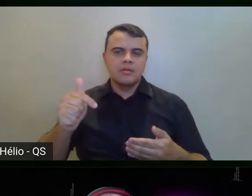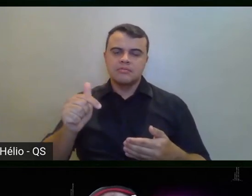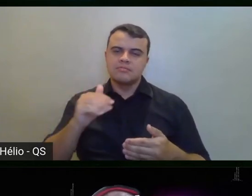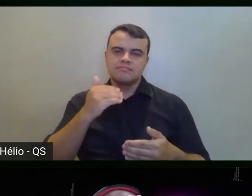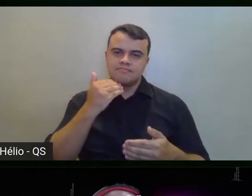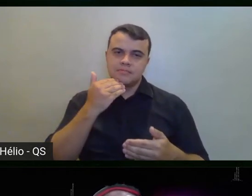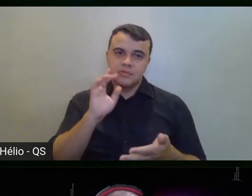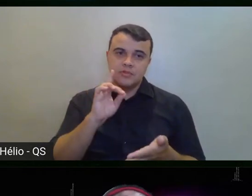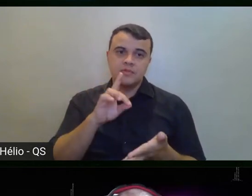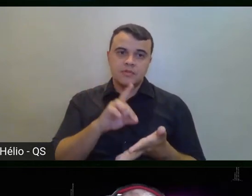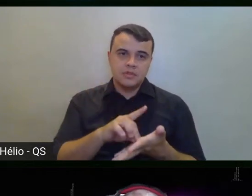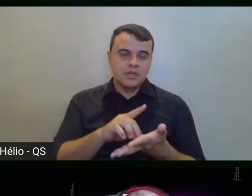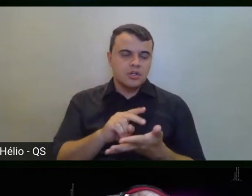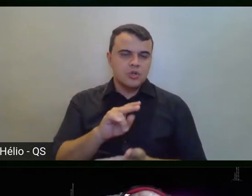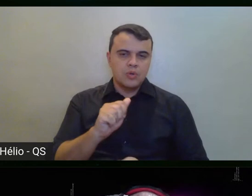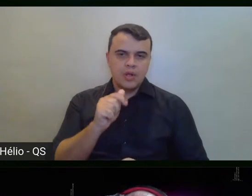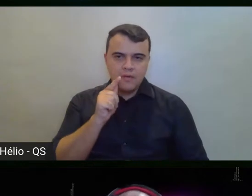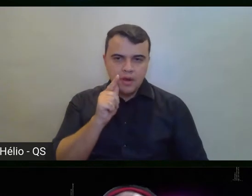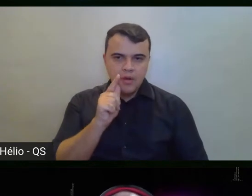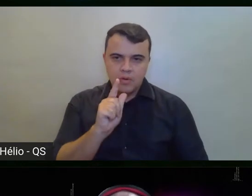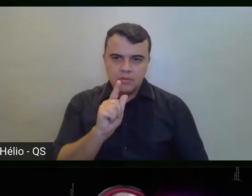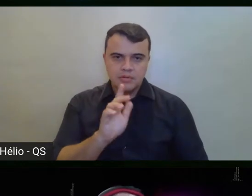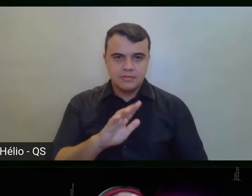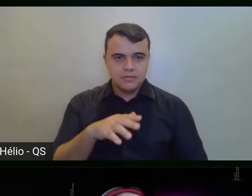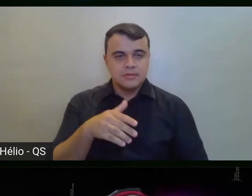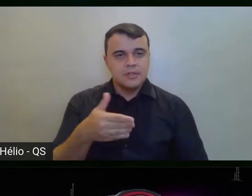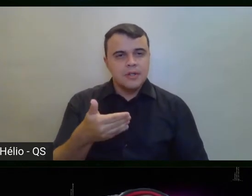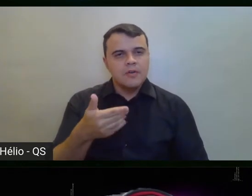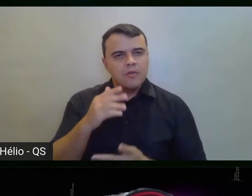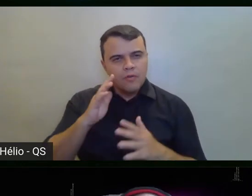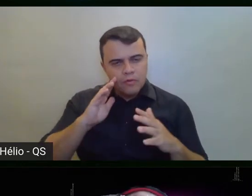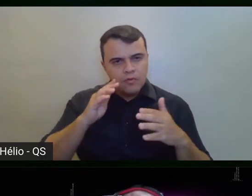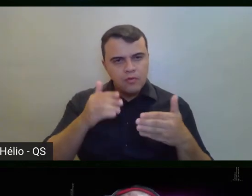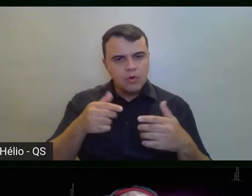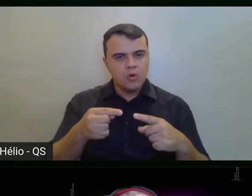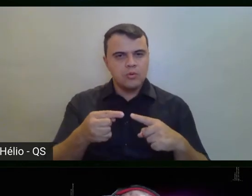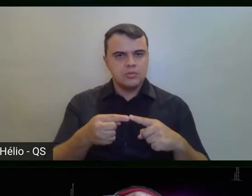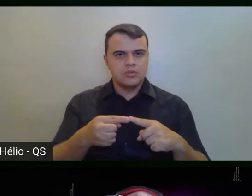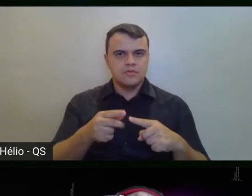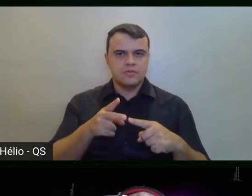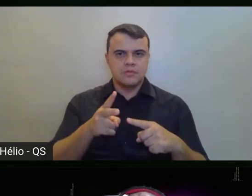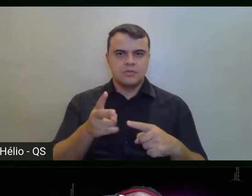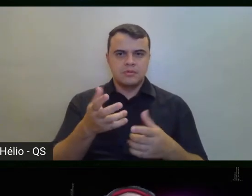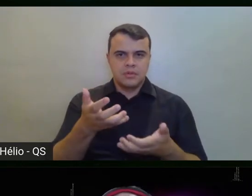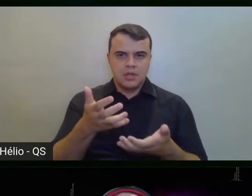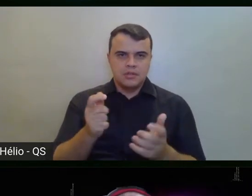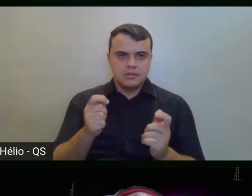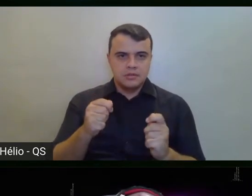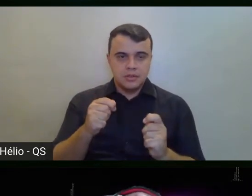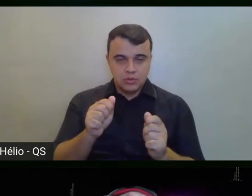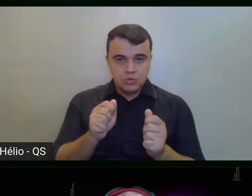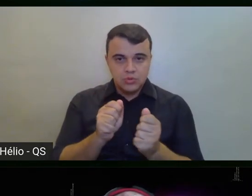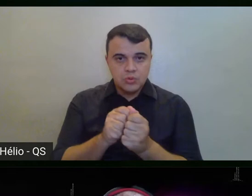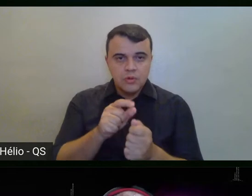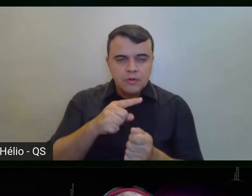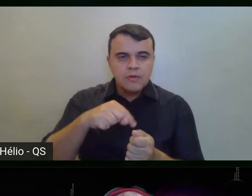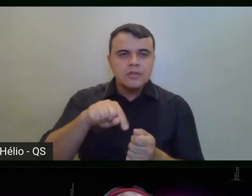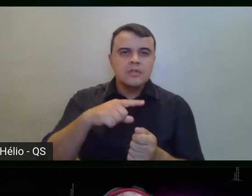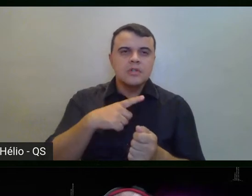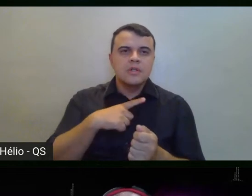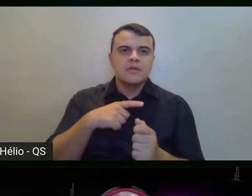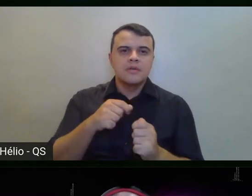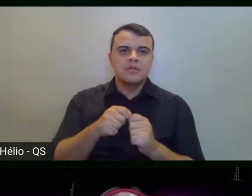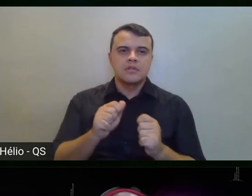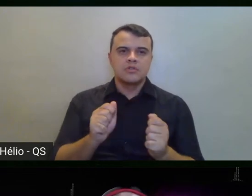porque a verdade é que você nunca vai chegar a lugar nenhum então com foco e objetivo a gente vai chegar lá e eu conto com você também a gente vai